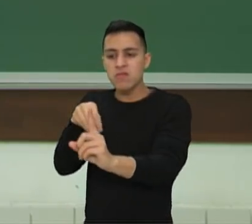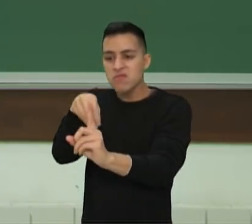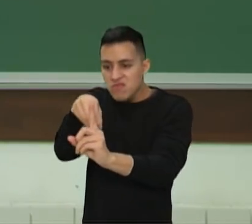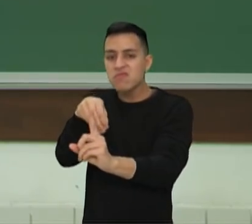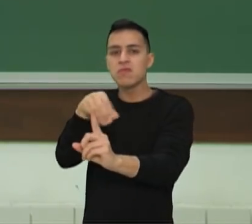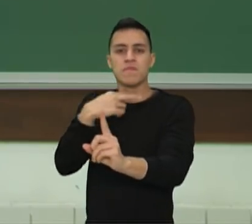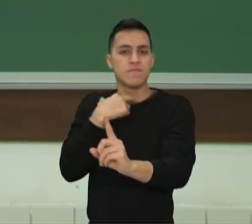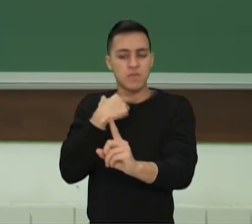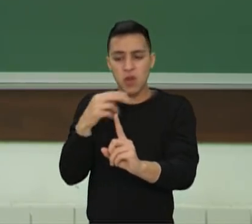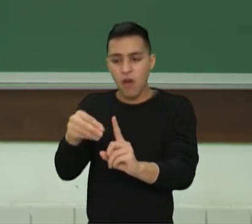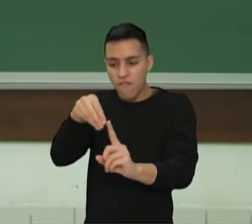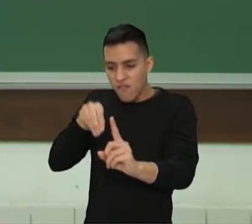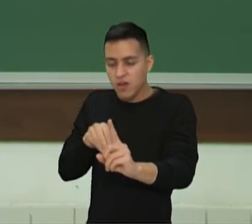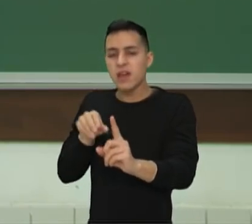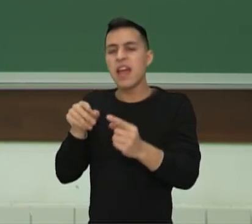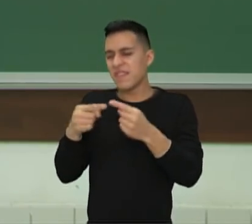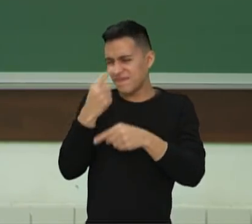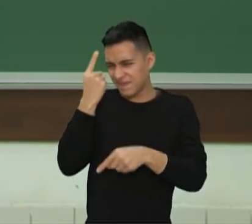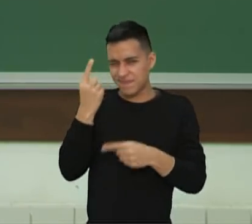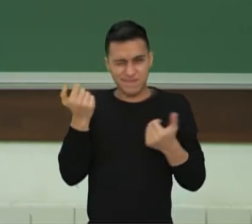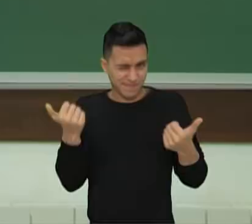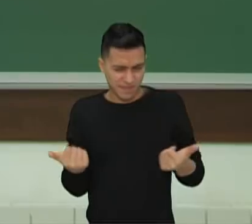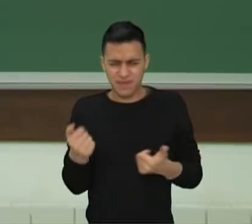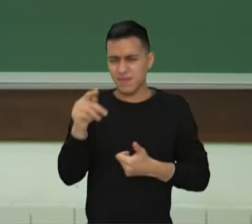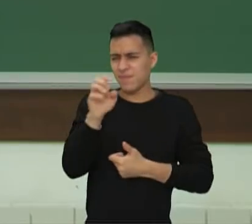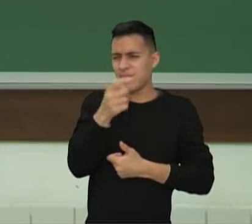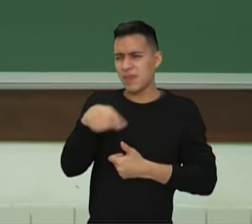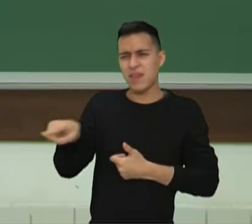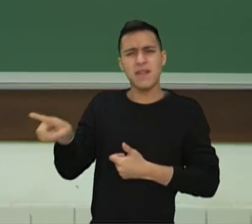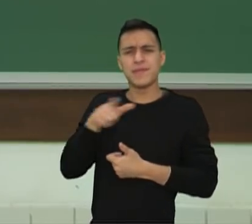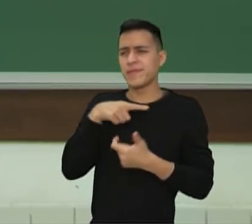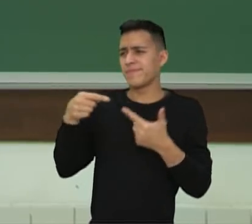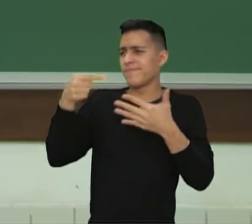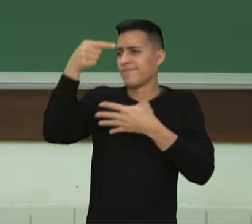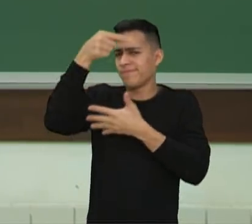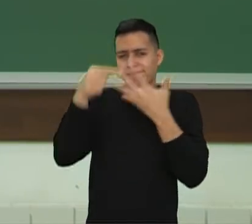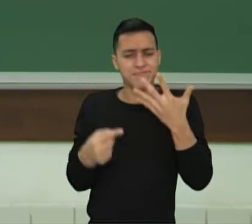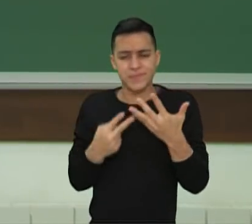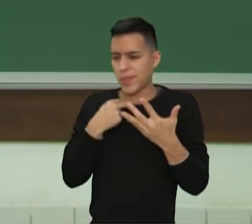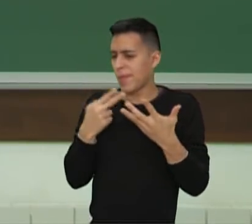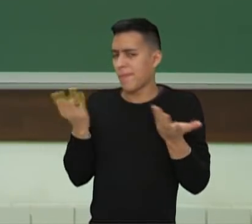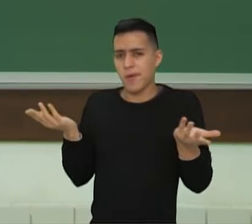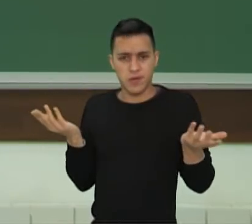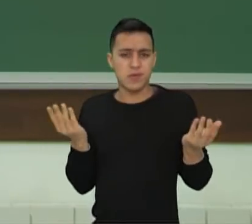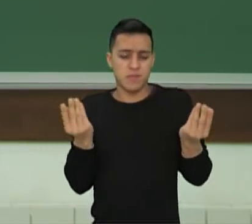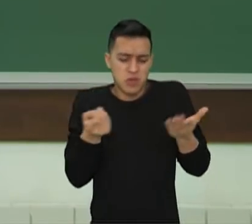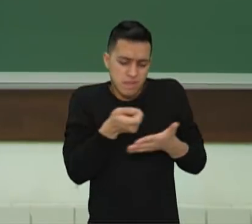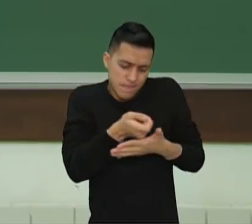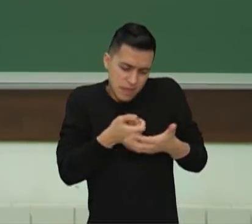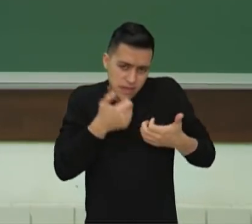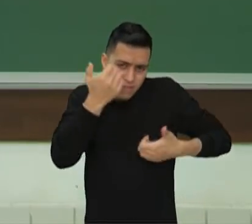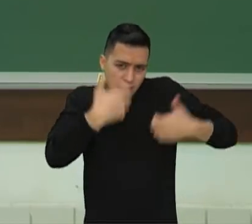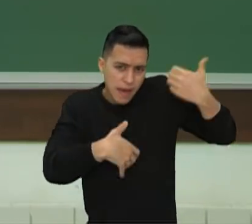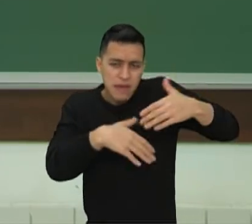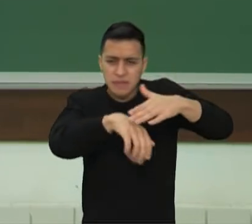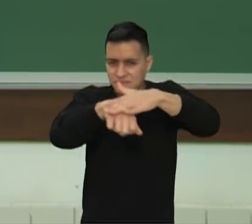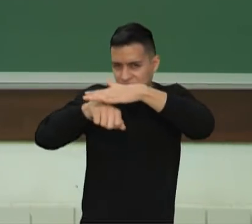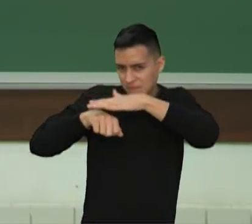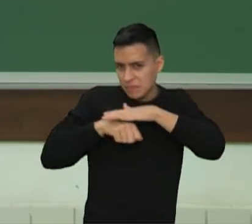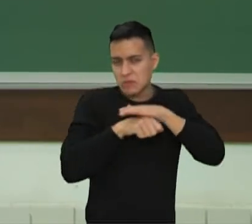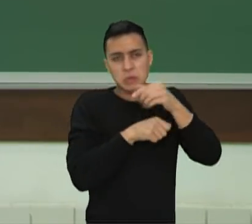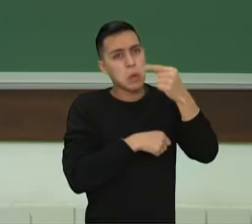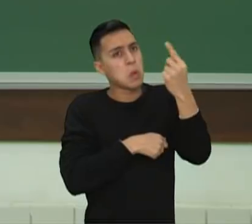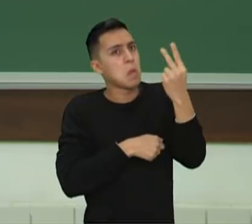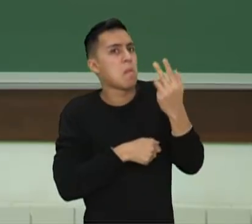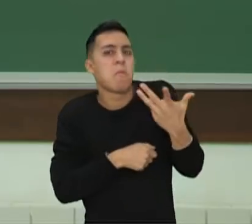né? Voltar com o peão, também é um lance regular. Então, o peão tinha vários lances regulares aí que você podia ter colocado no seu caderno e explicado 1, 2, até